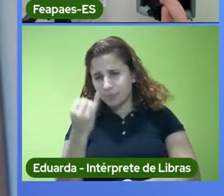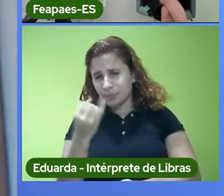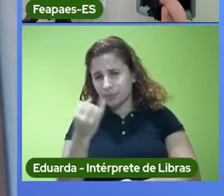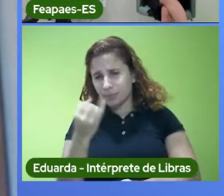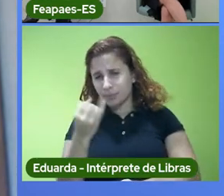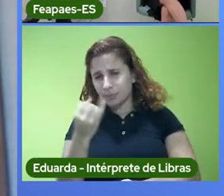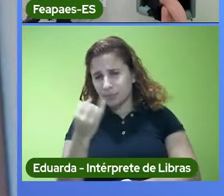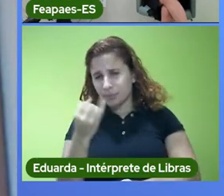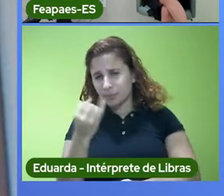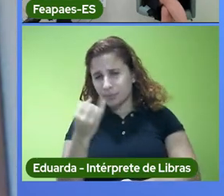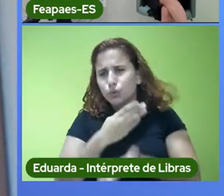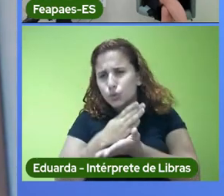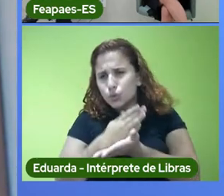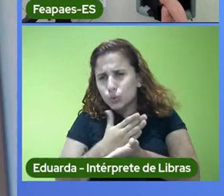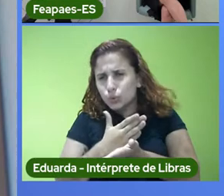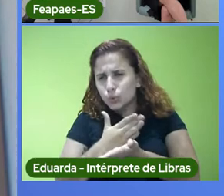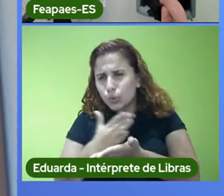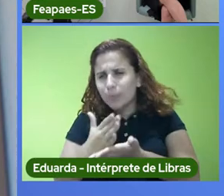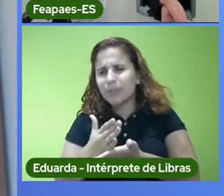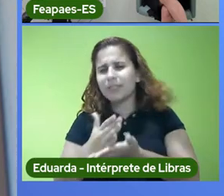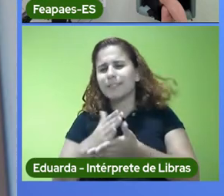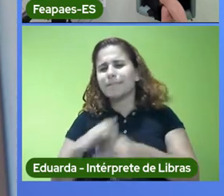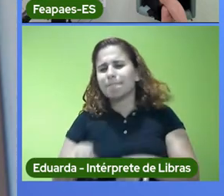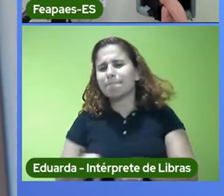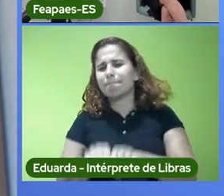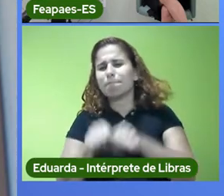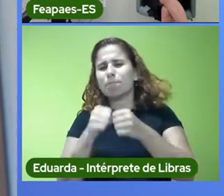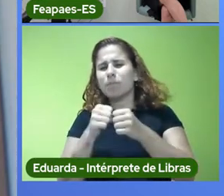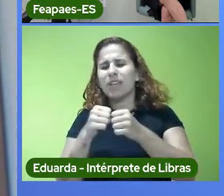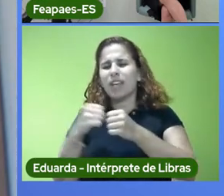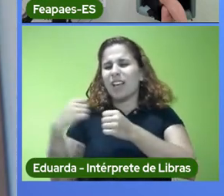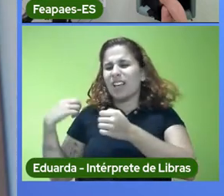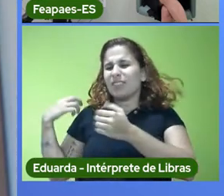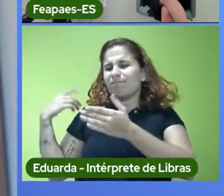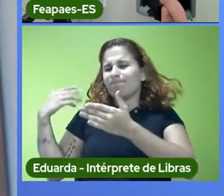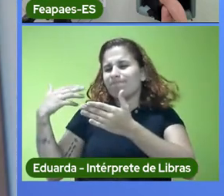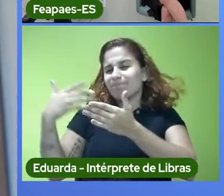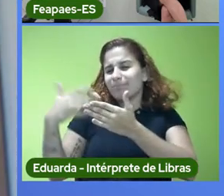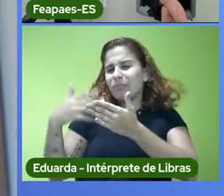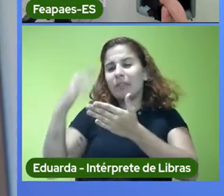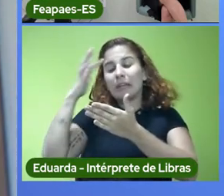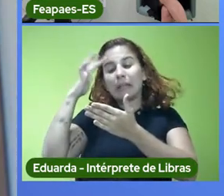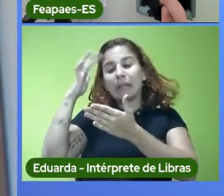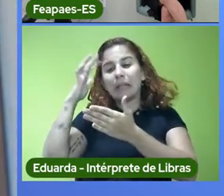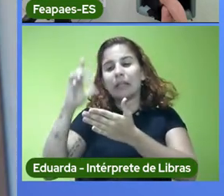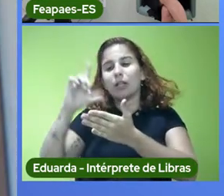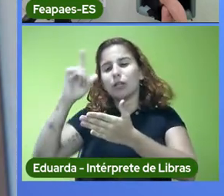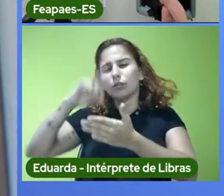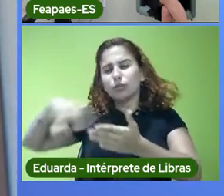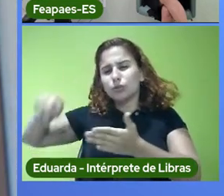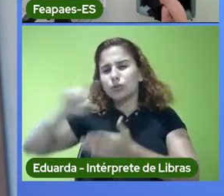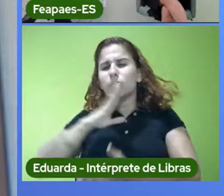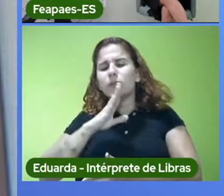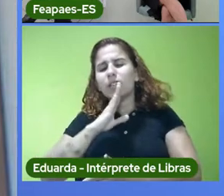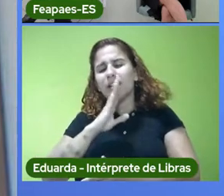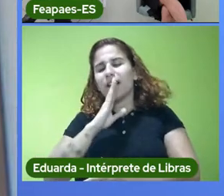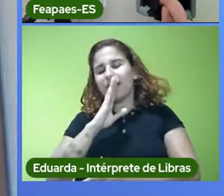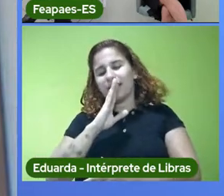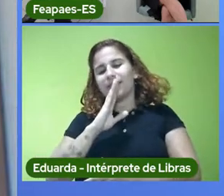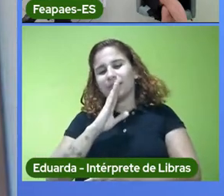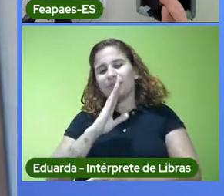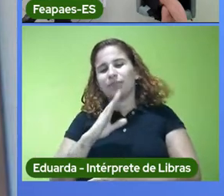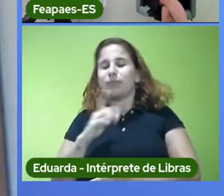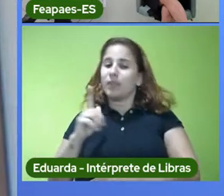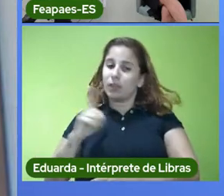todas essas interpretações equivocadas que se tem de ambos os lados, né? As pessoas com deficiência têm falta